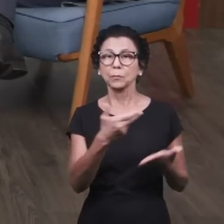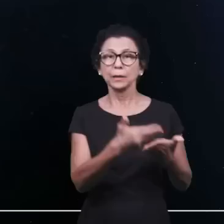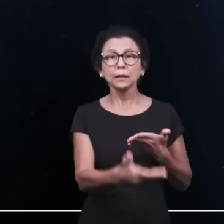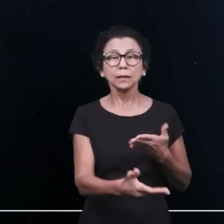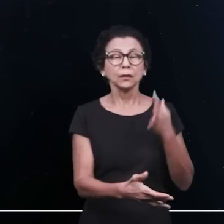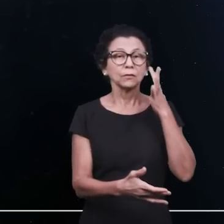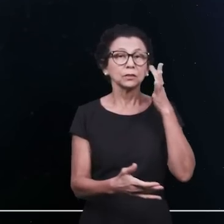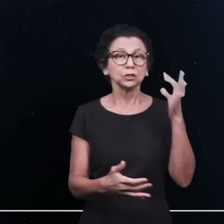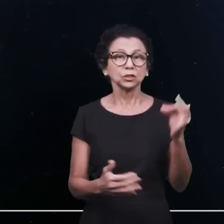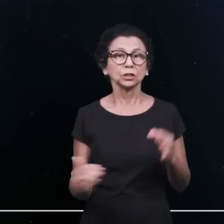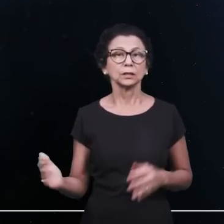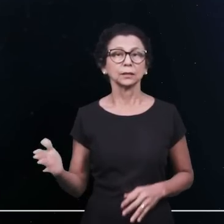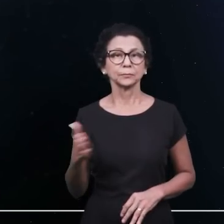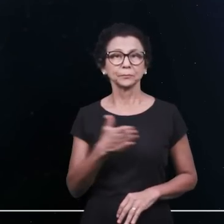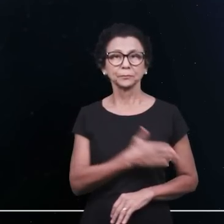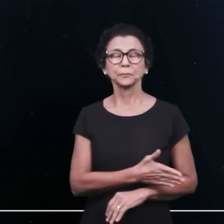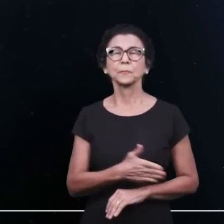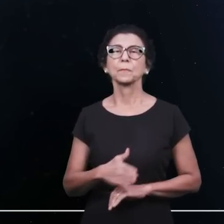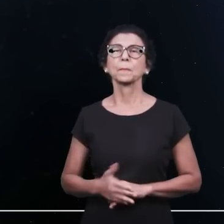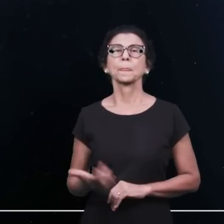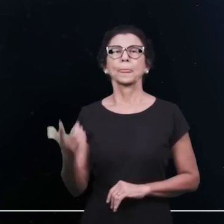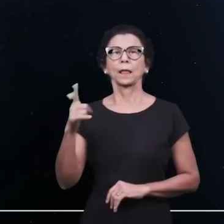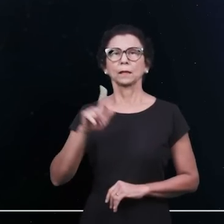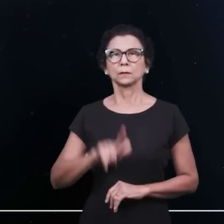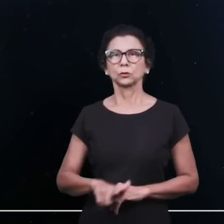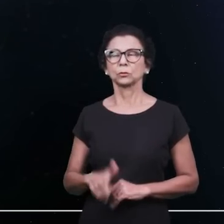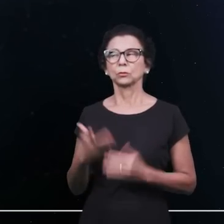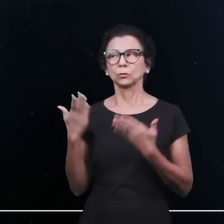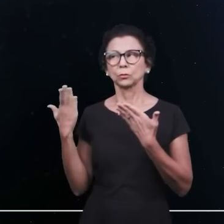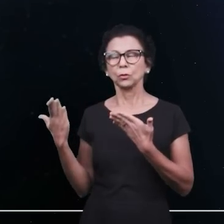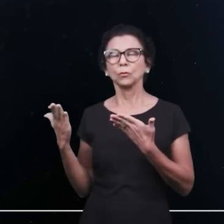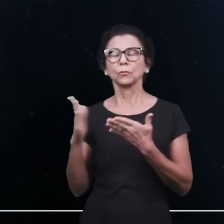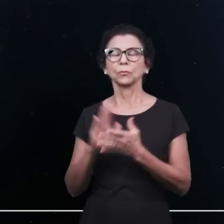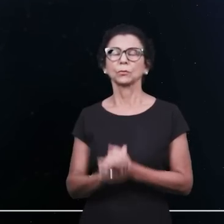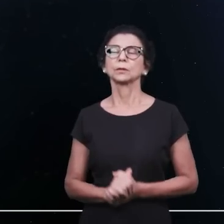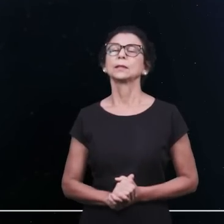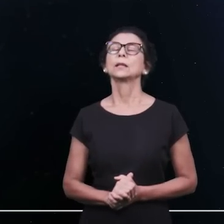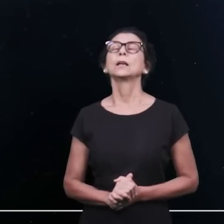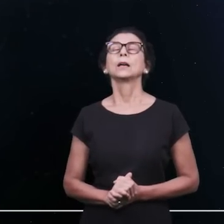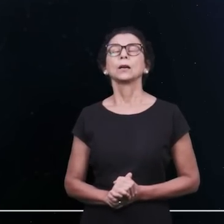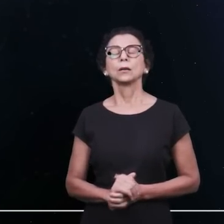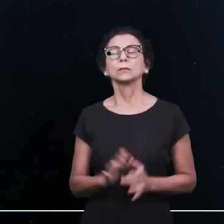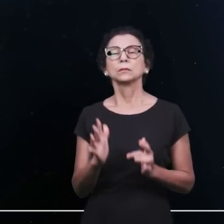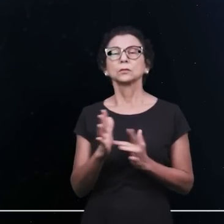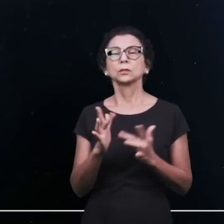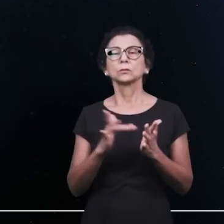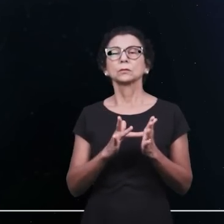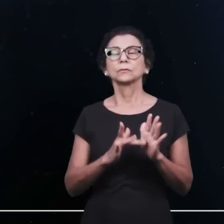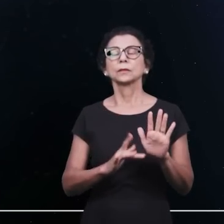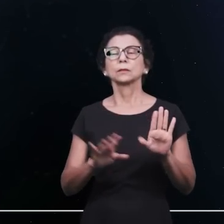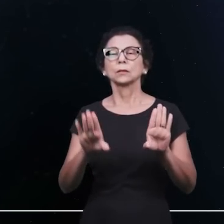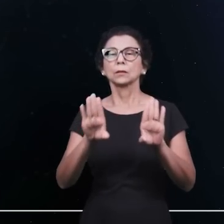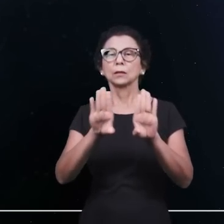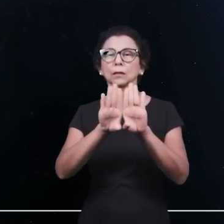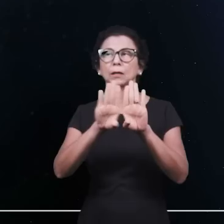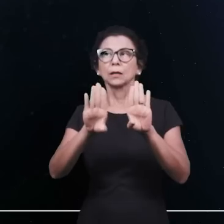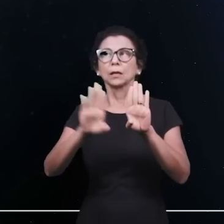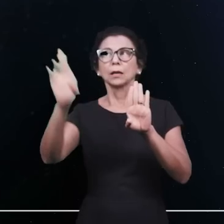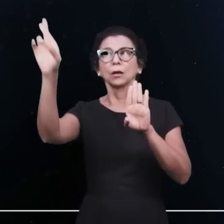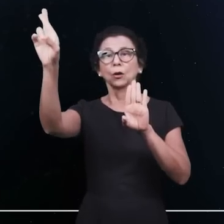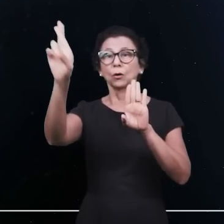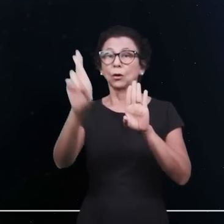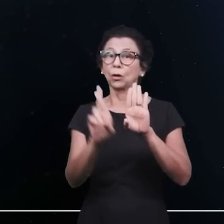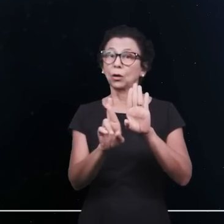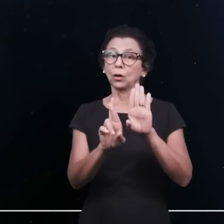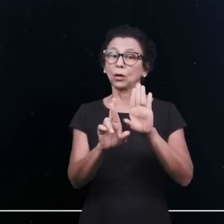3:20, mais uma vez você vê o tempo do breve. Eis que estou à porta e bato. Se